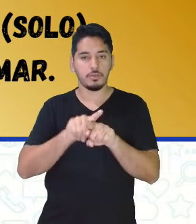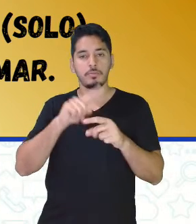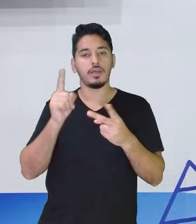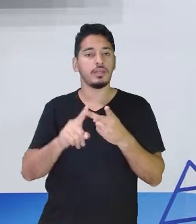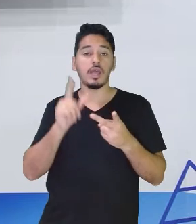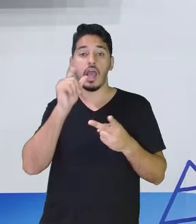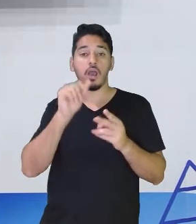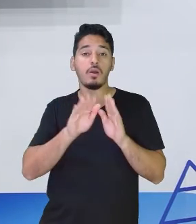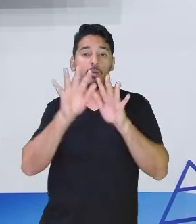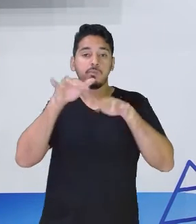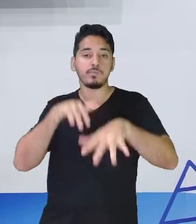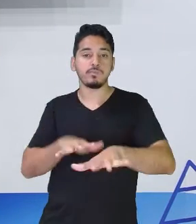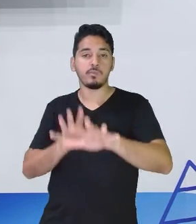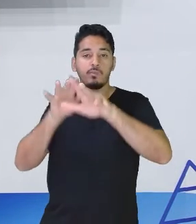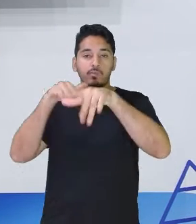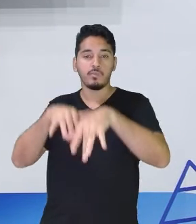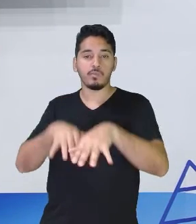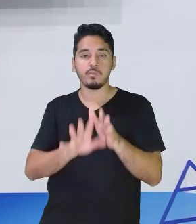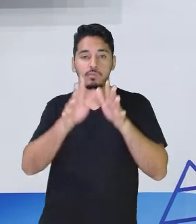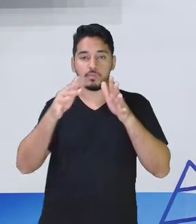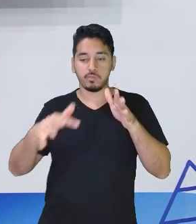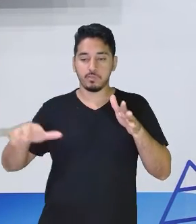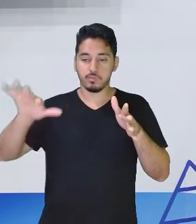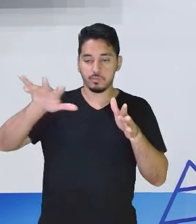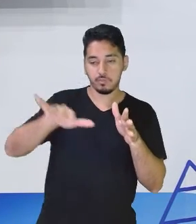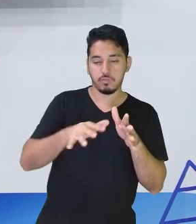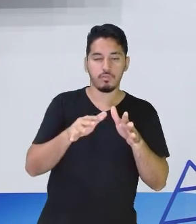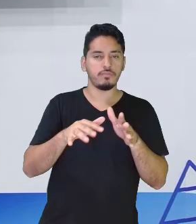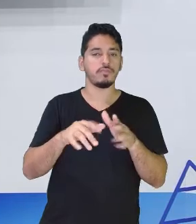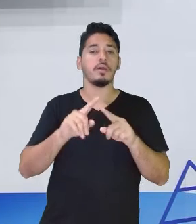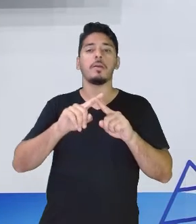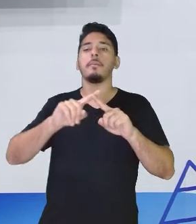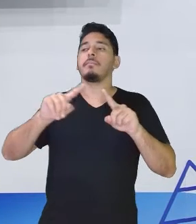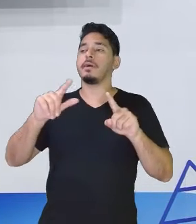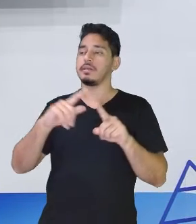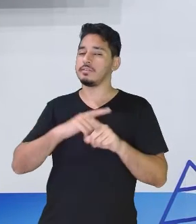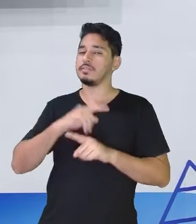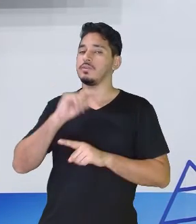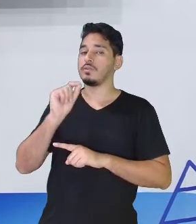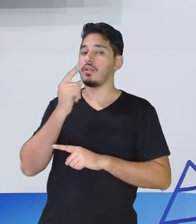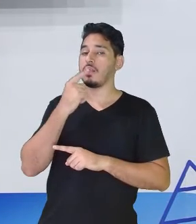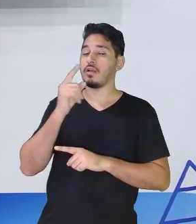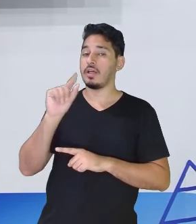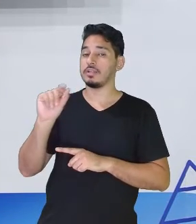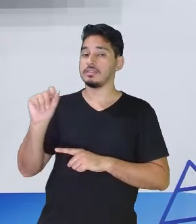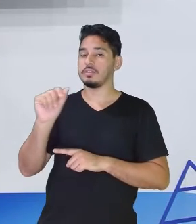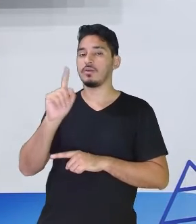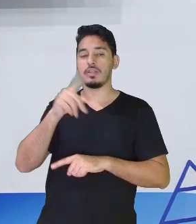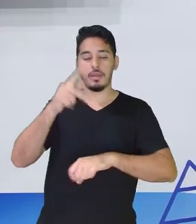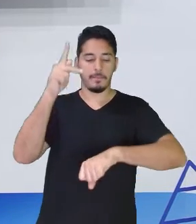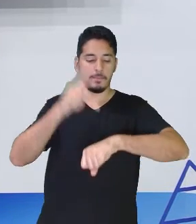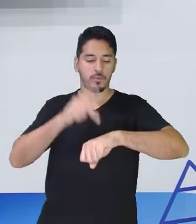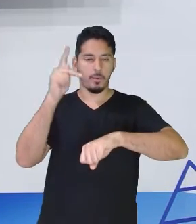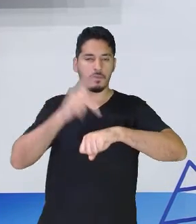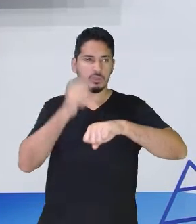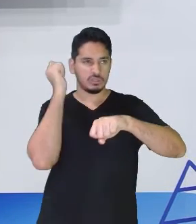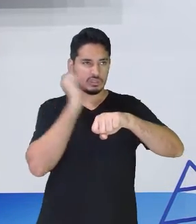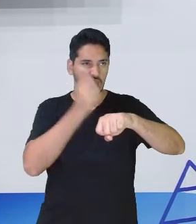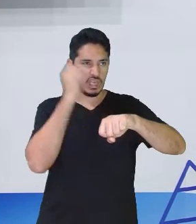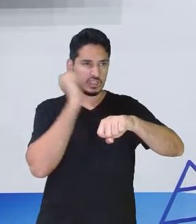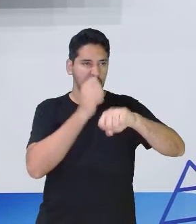que foi o que eu expliquei, que é o mais comum. Mas existe também o sal em rocha, que vai ser extraído do